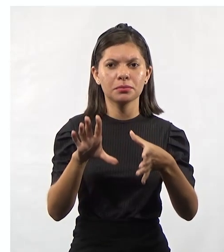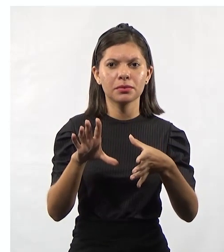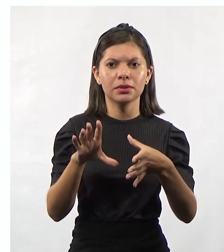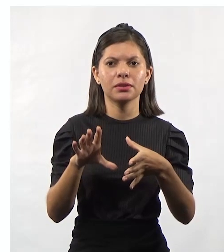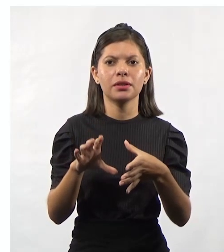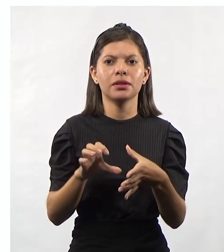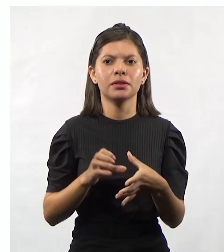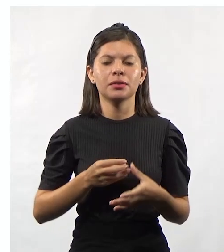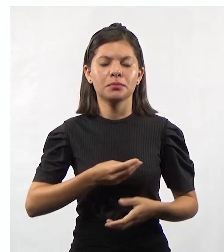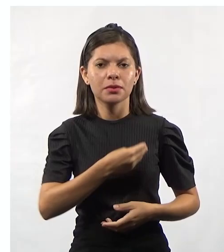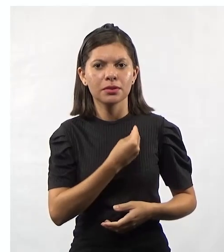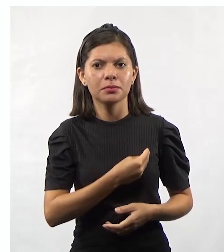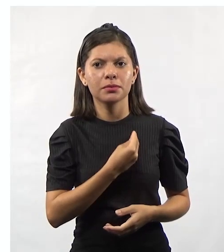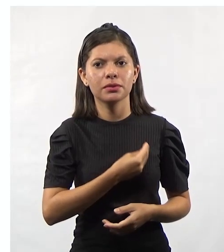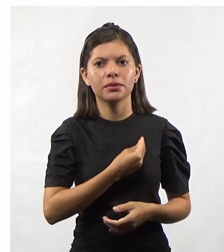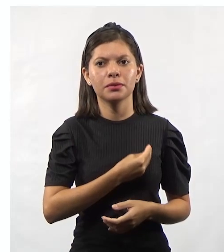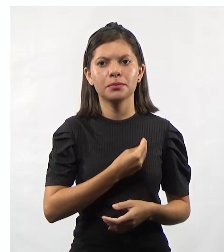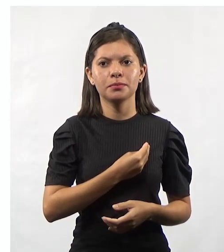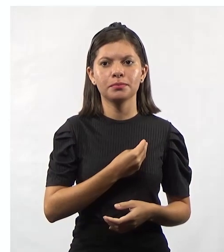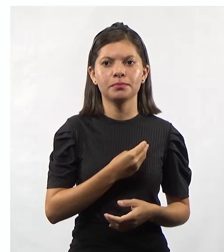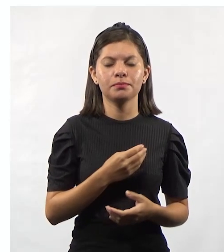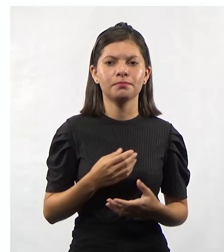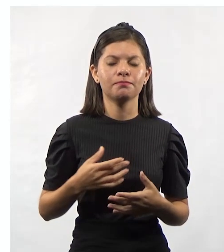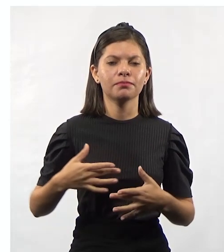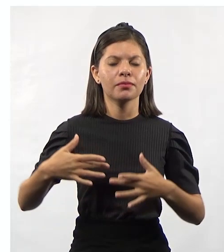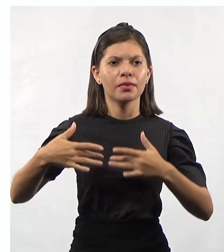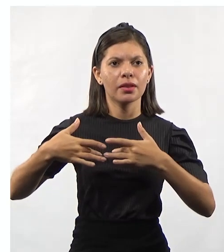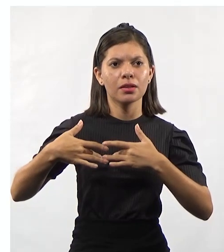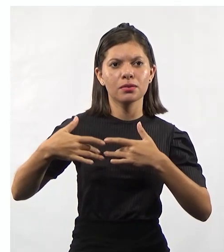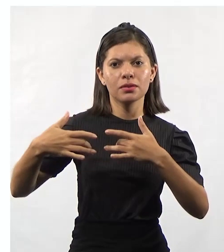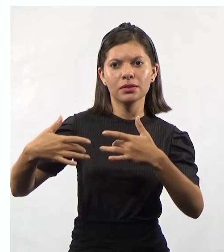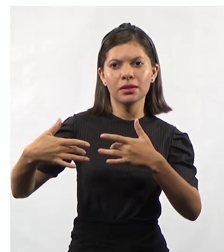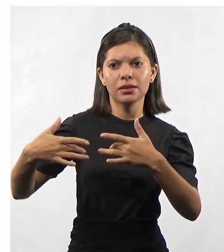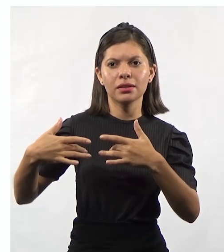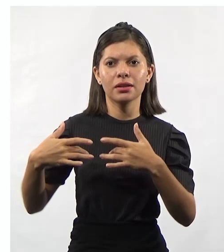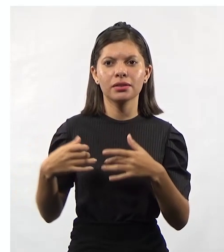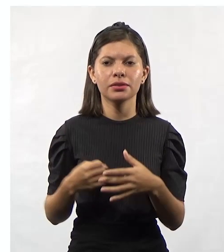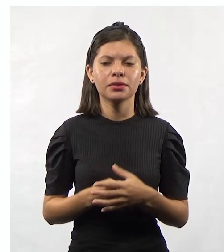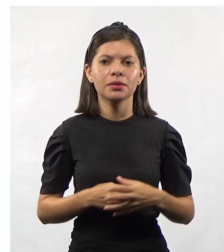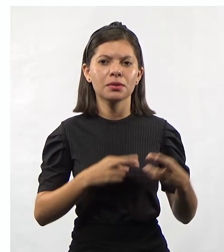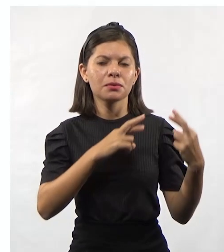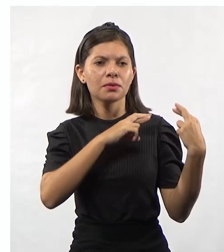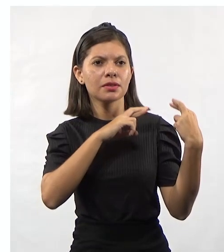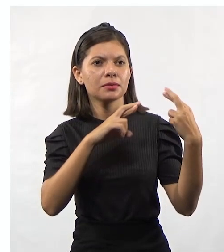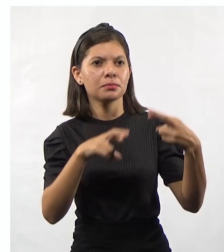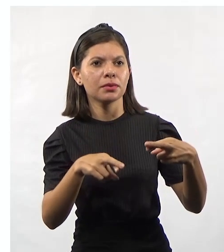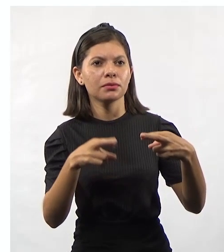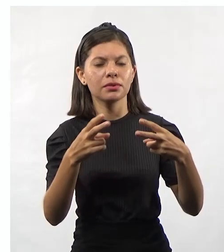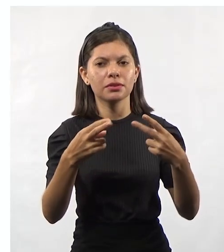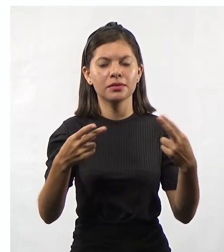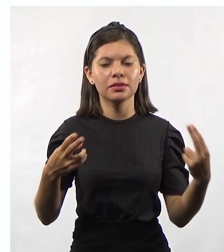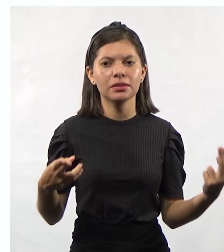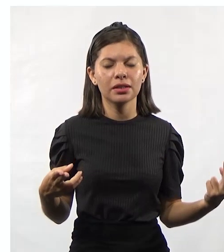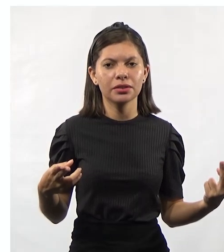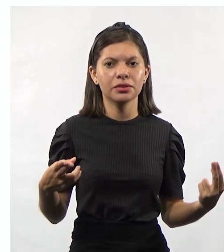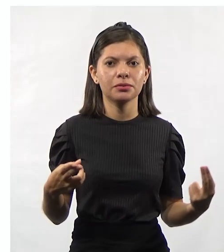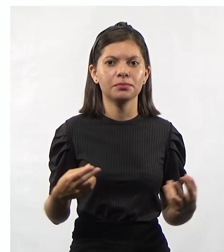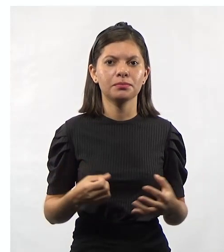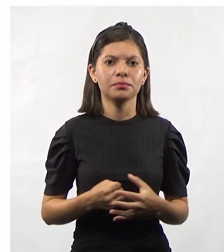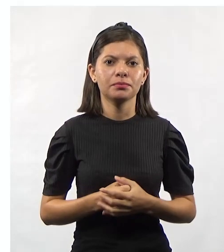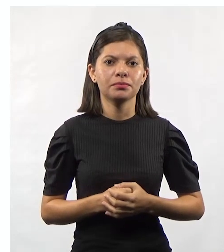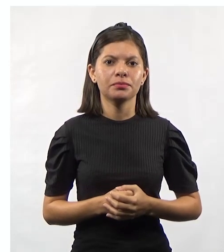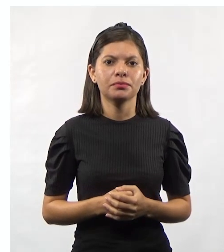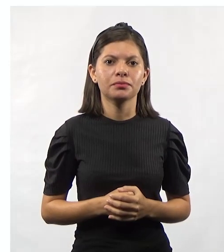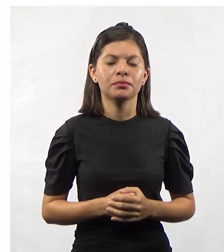a liberdade, a autonomia, a participação, a proteção, a solidariedade e o